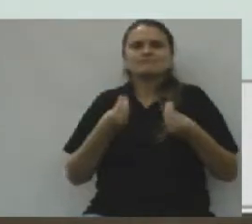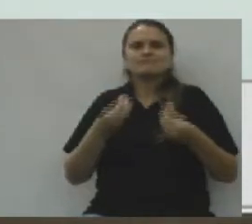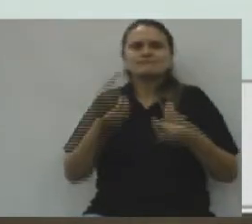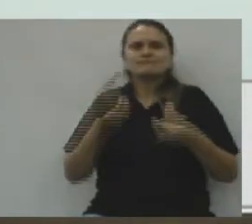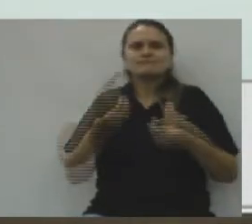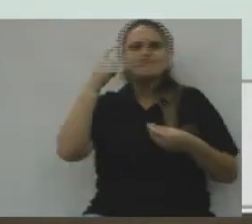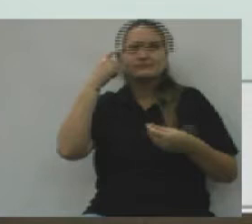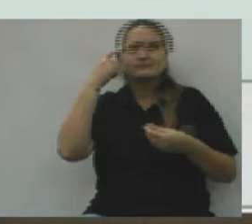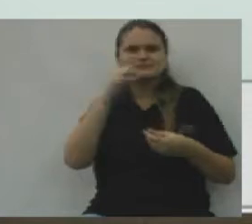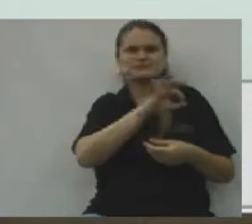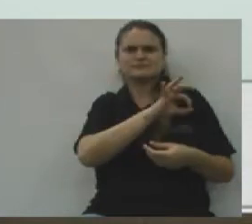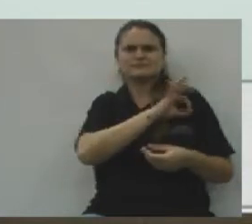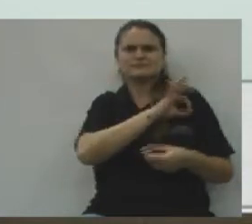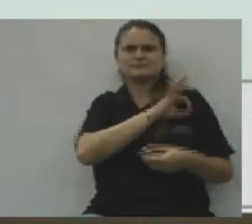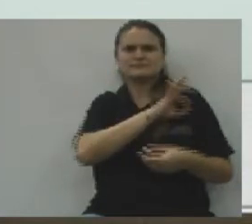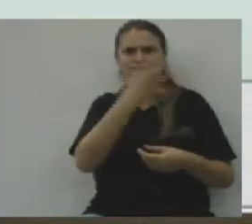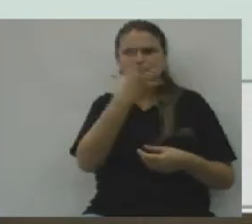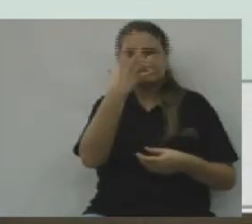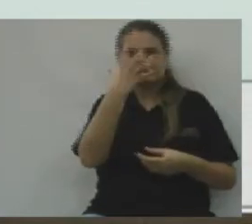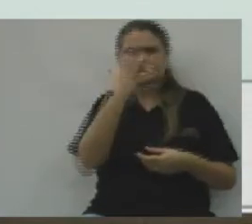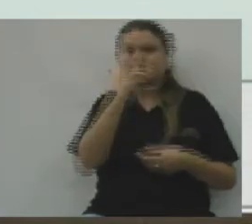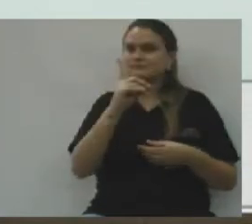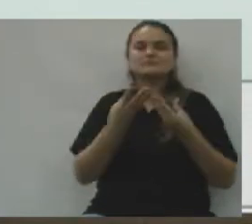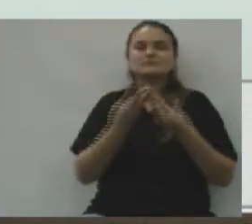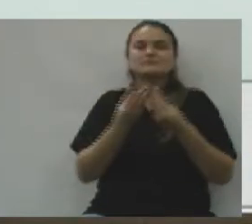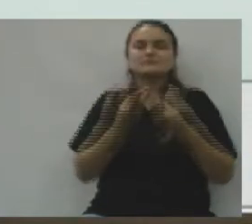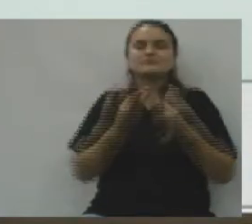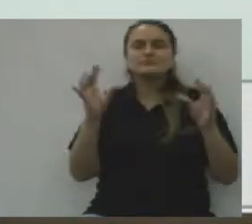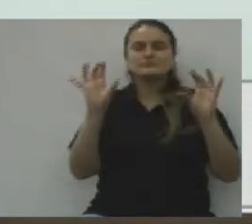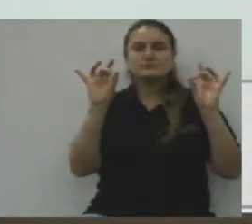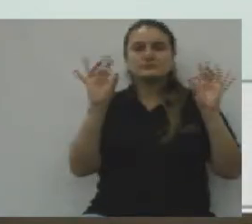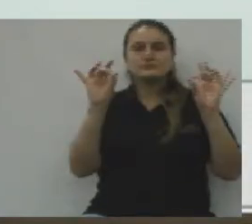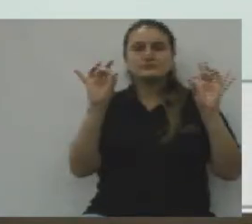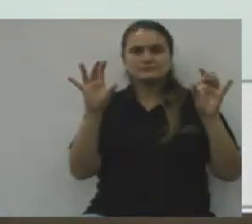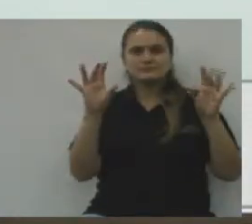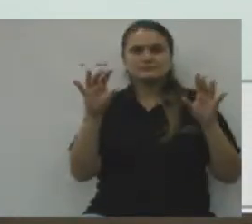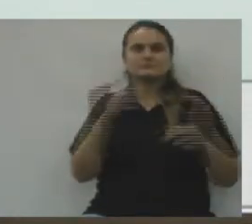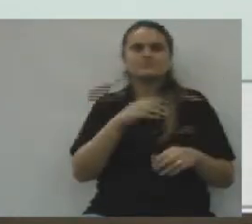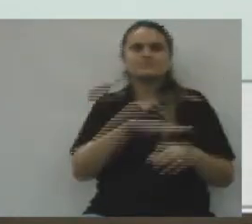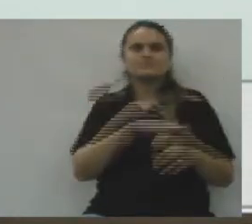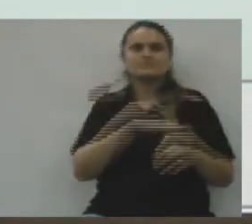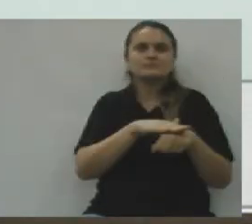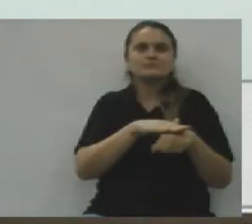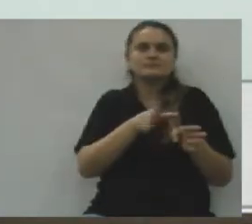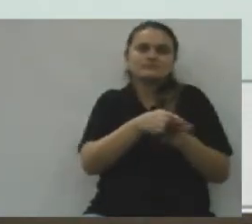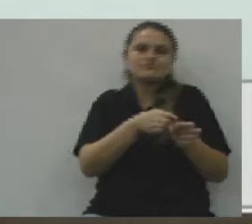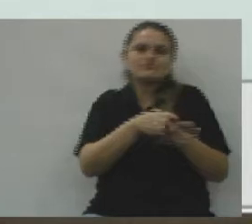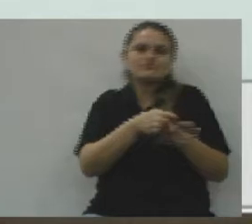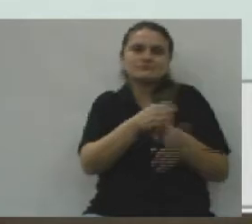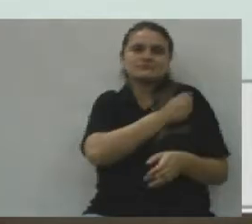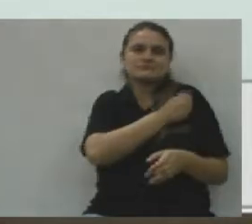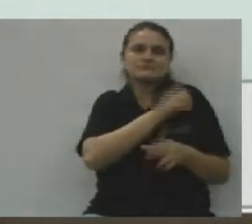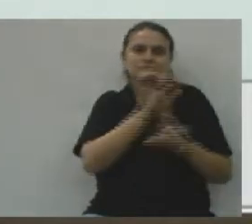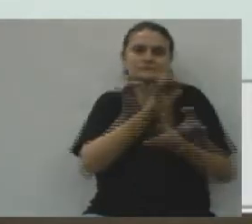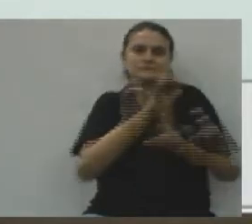sim numa abordagem toda especial para com os evadidos da escola. Então, parabéns,